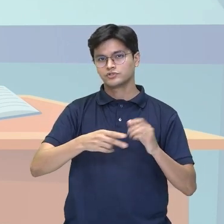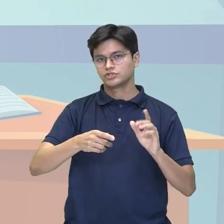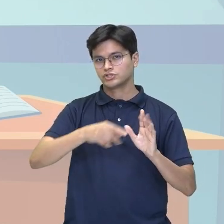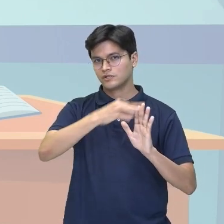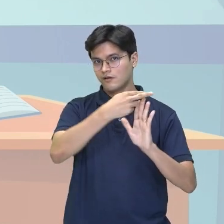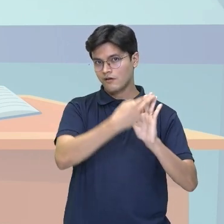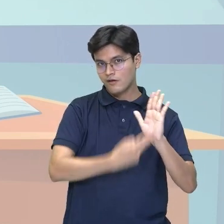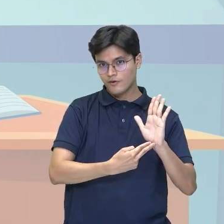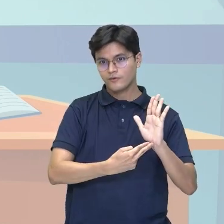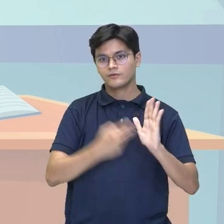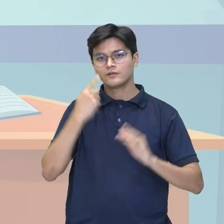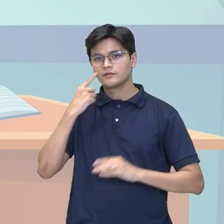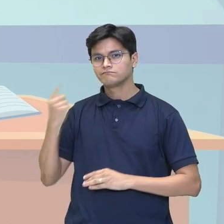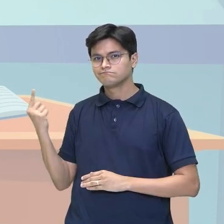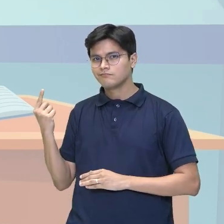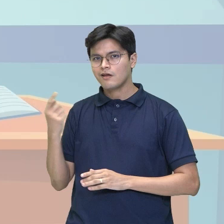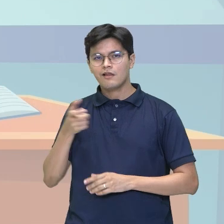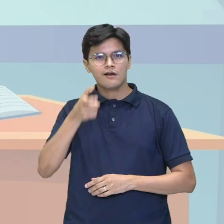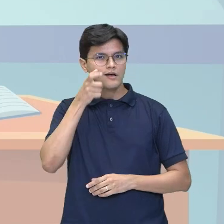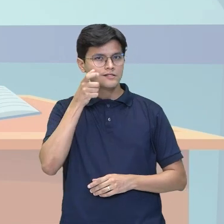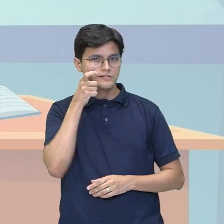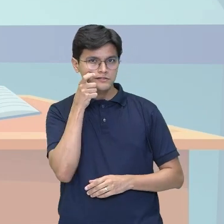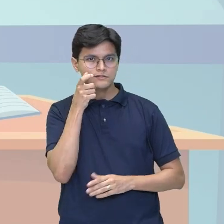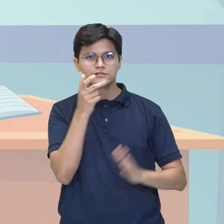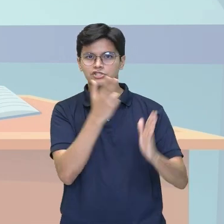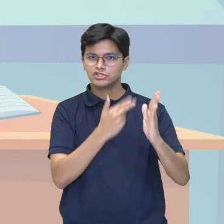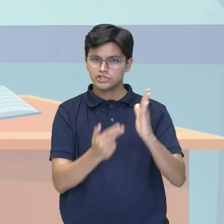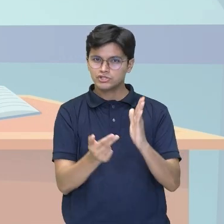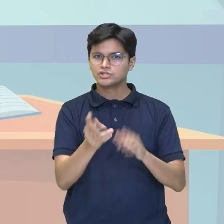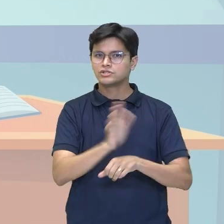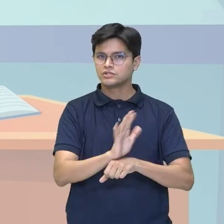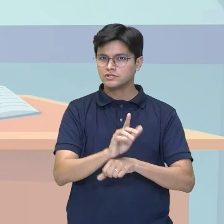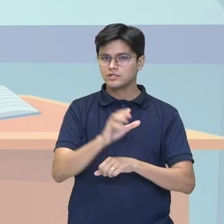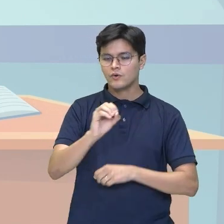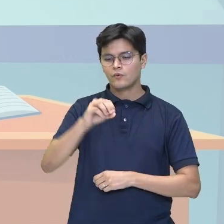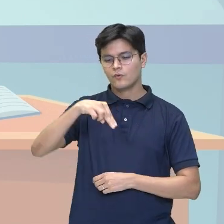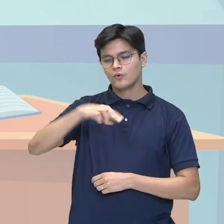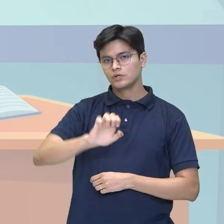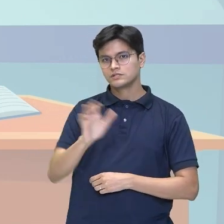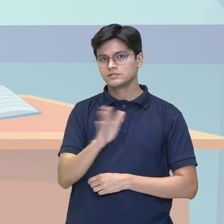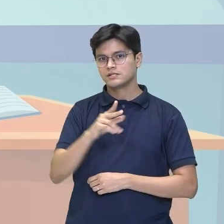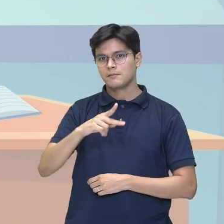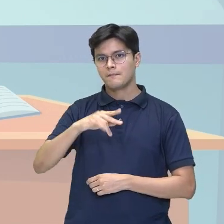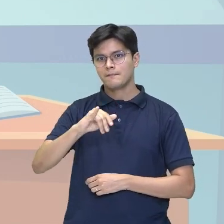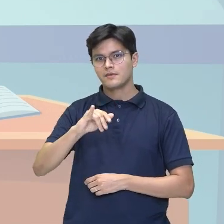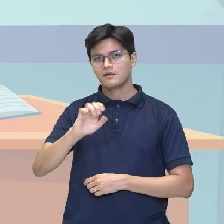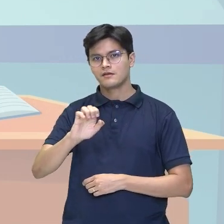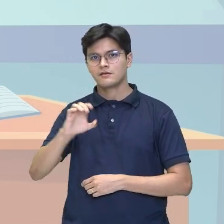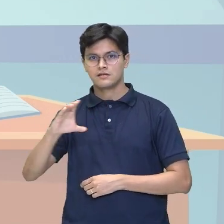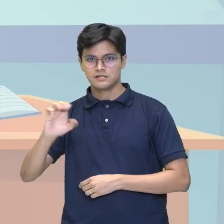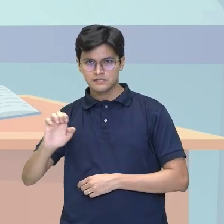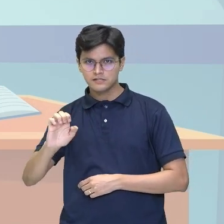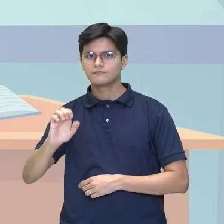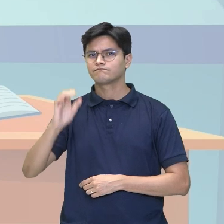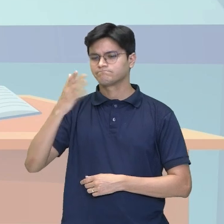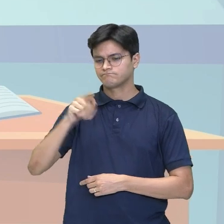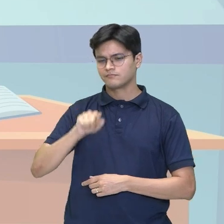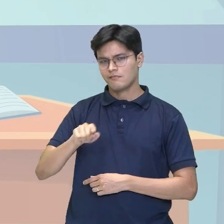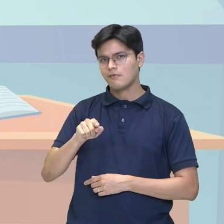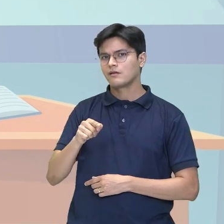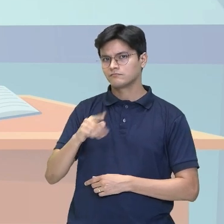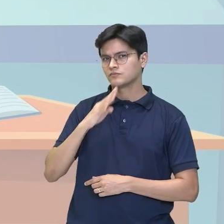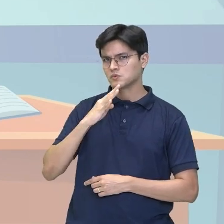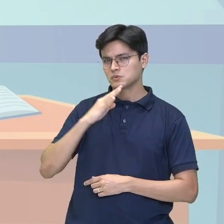ED, e ela assistiu esse anime aí, que é One Piece, um anime bem famoso. Vamos ver o que